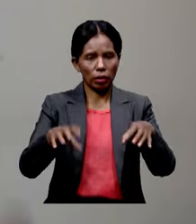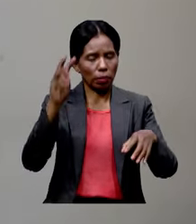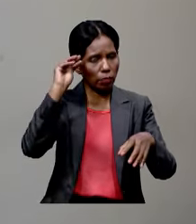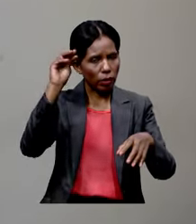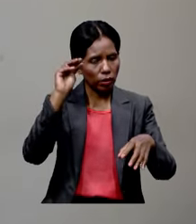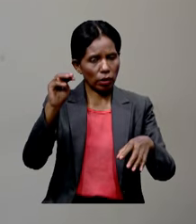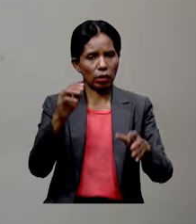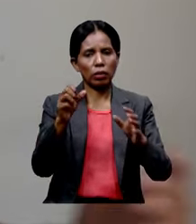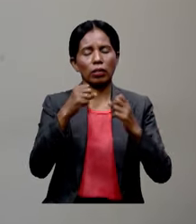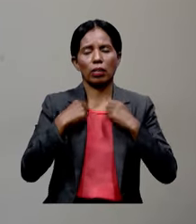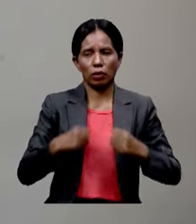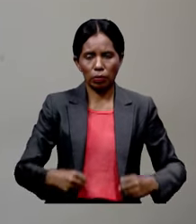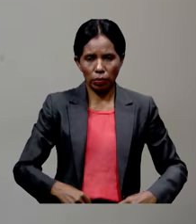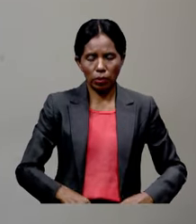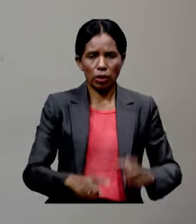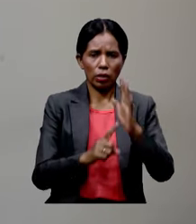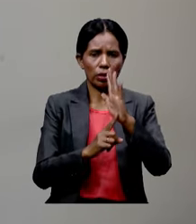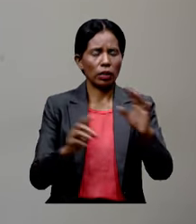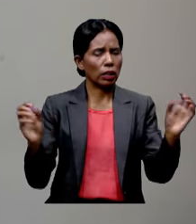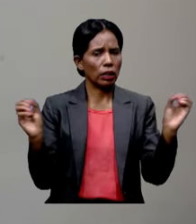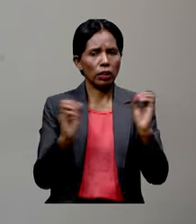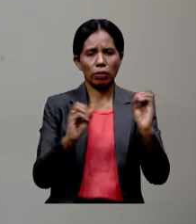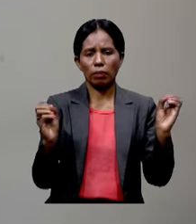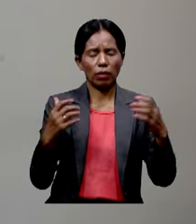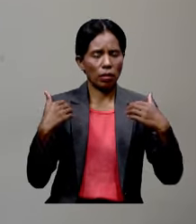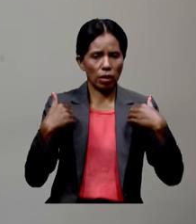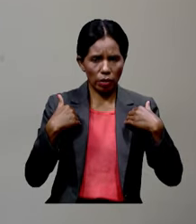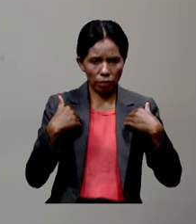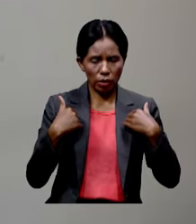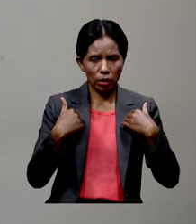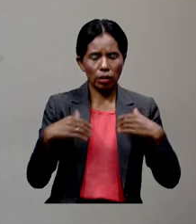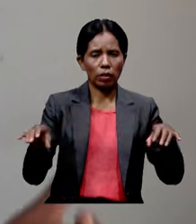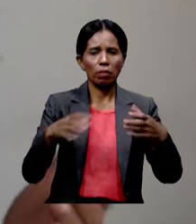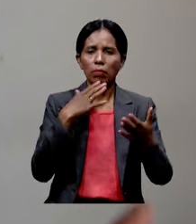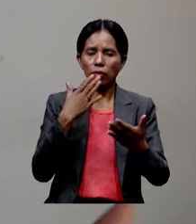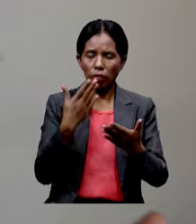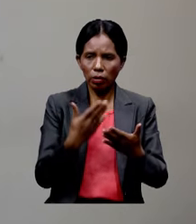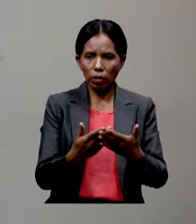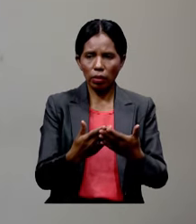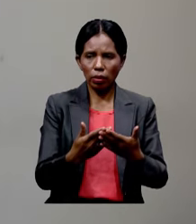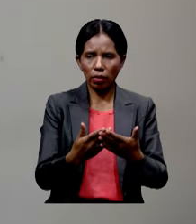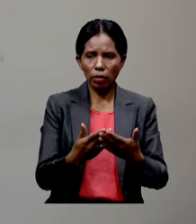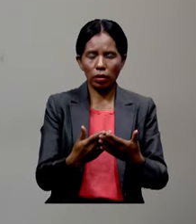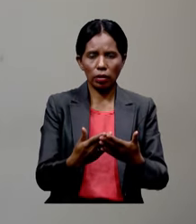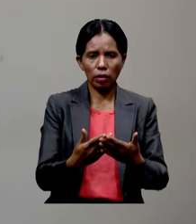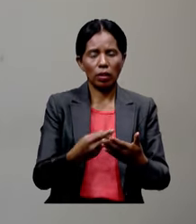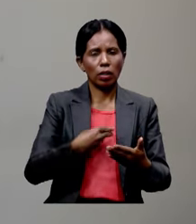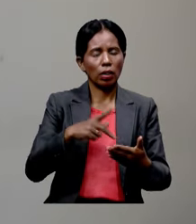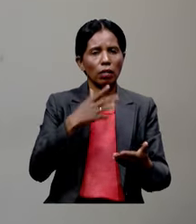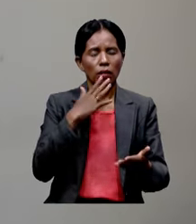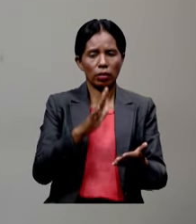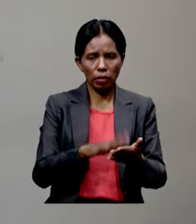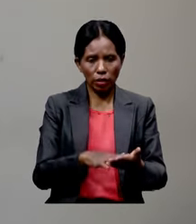relevante hatudu sela iha ona desempenho da nebema itatemi dihan kari dihan boa comportamento bai dane